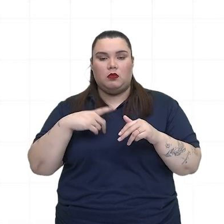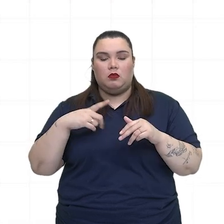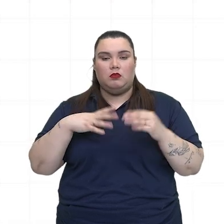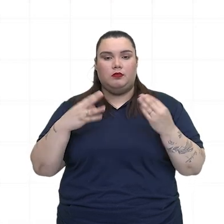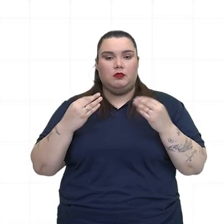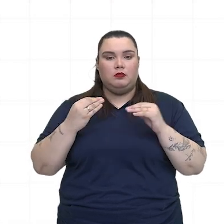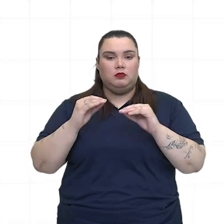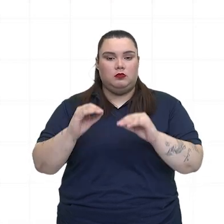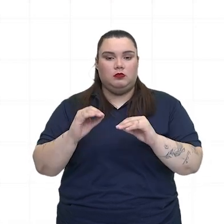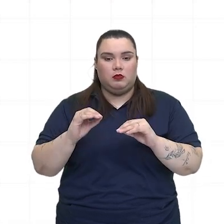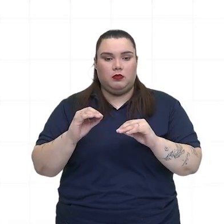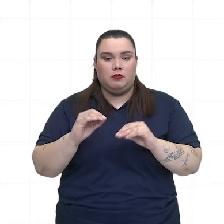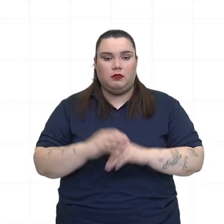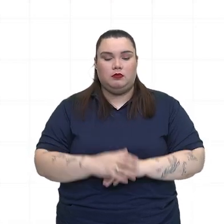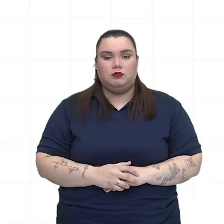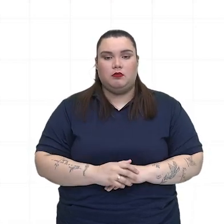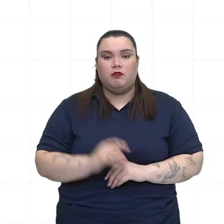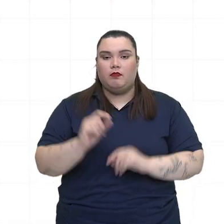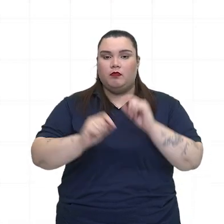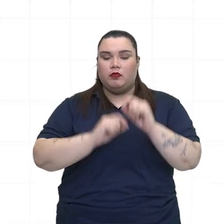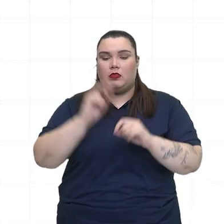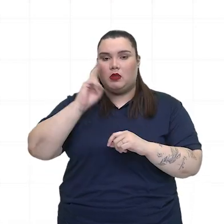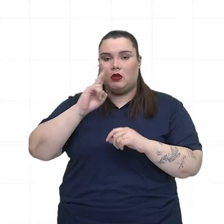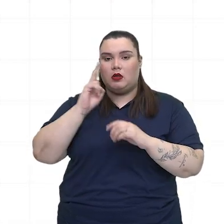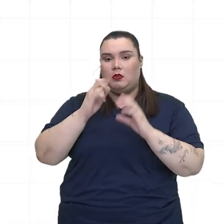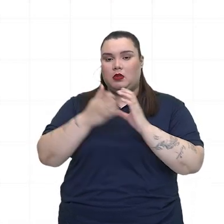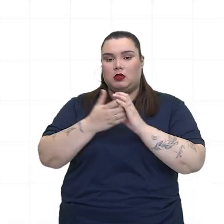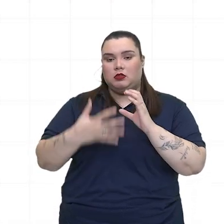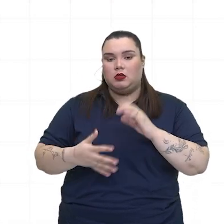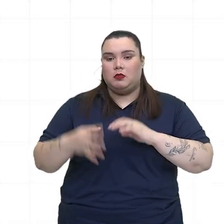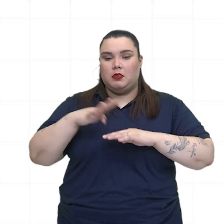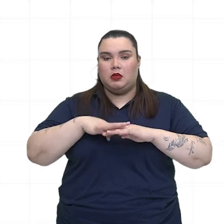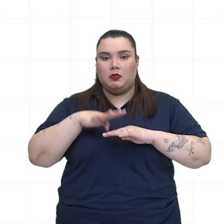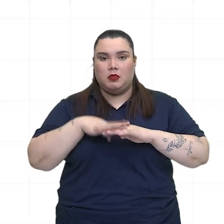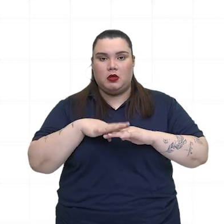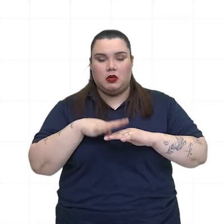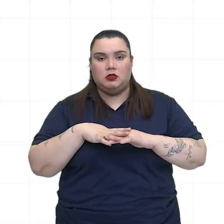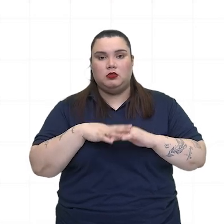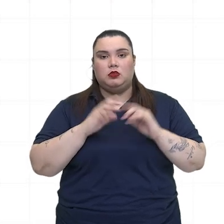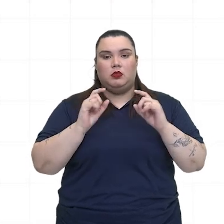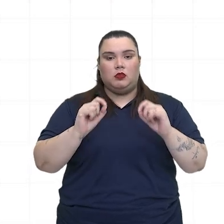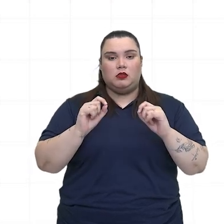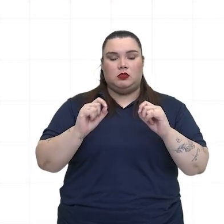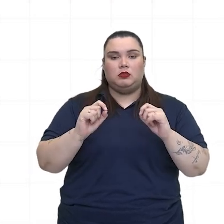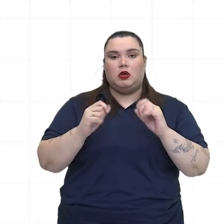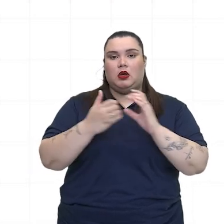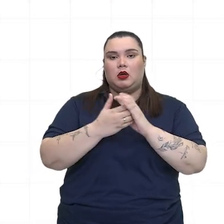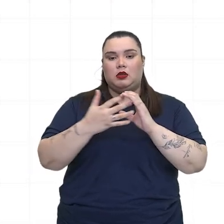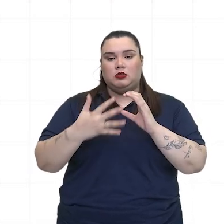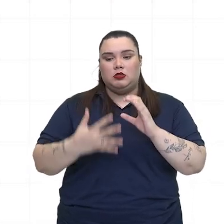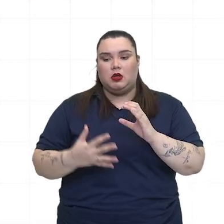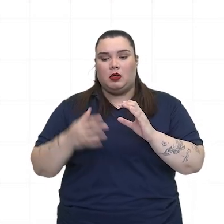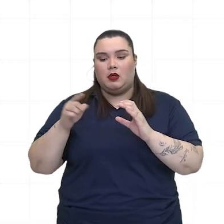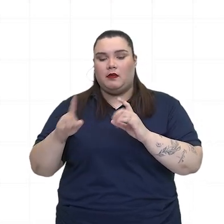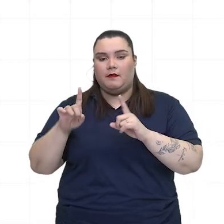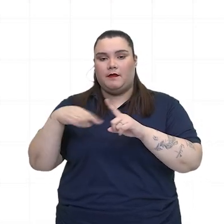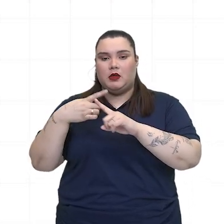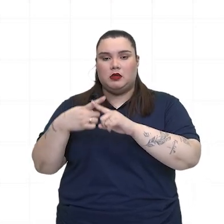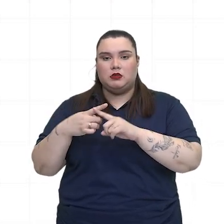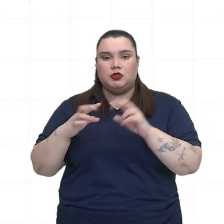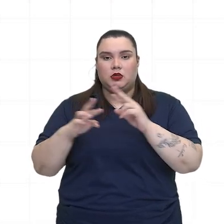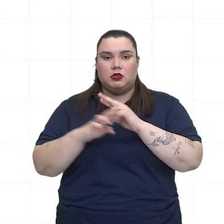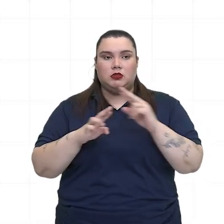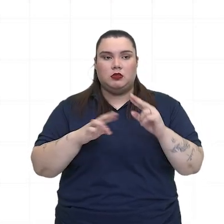nós aplicarmos aquela propriedade da multiplicação chamada propriedade distributiva da multiplicação em relação à